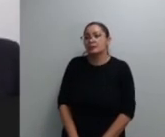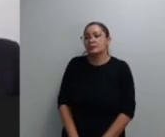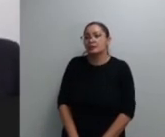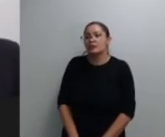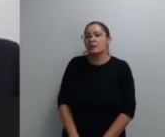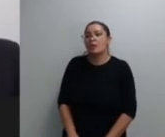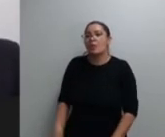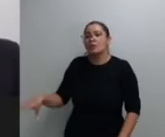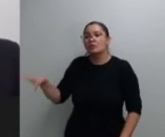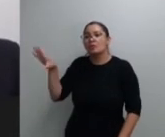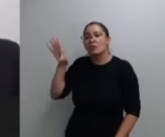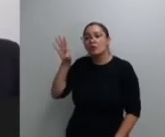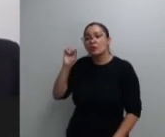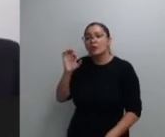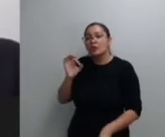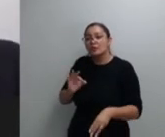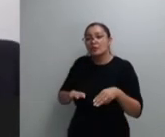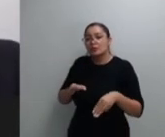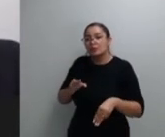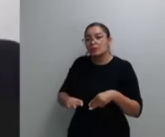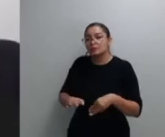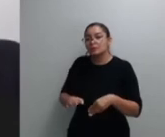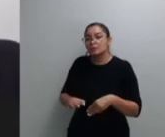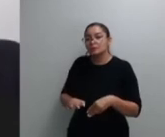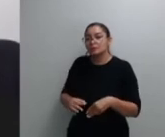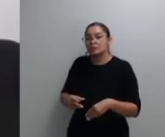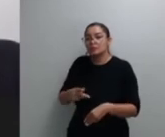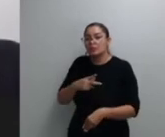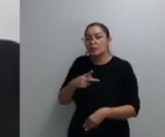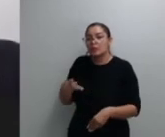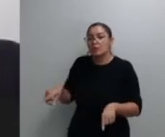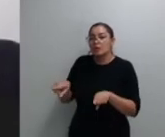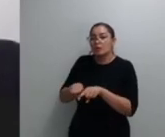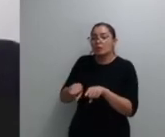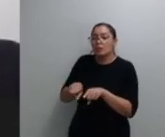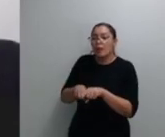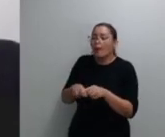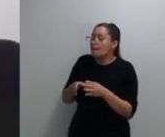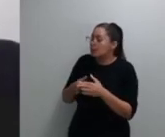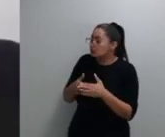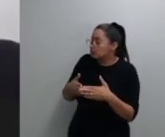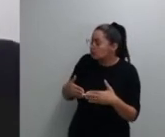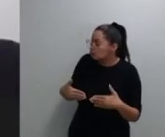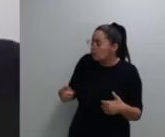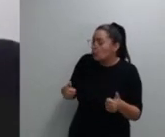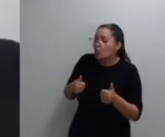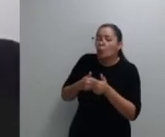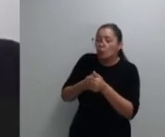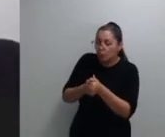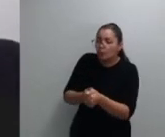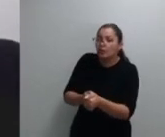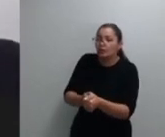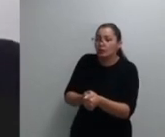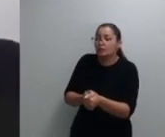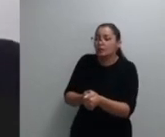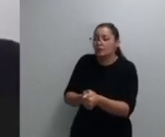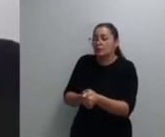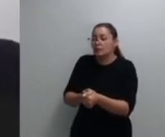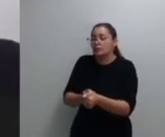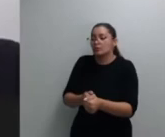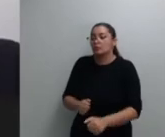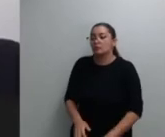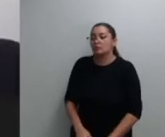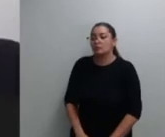ministra Regina para o seu voto senhor presidente eu também peço licença ao ministro Napoleão para acompanhar para acompanhar o seu relator